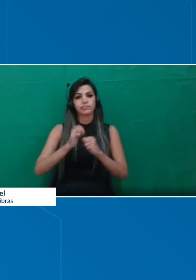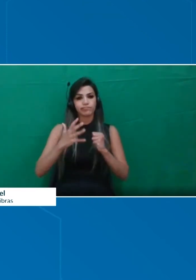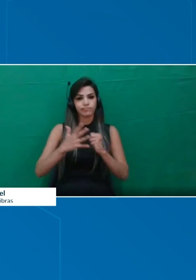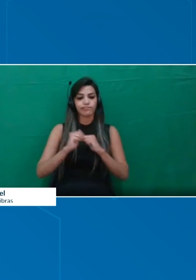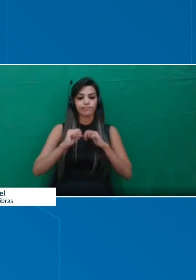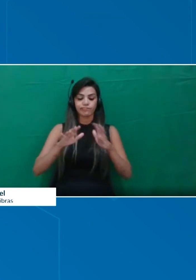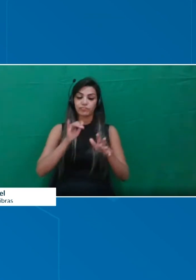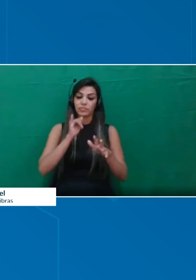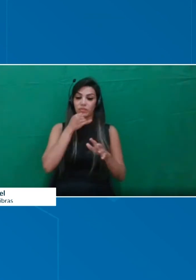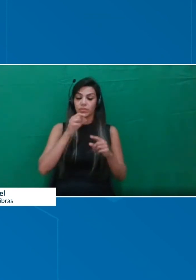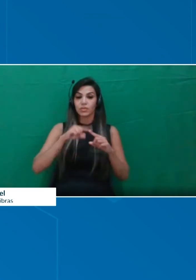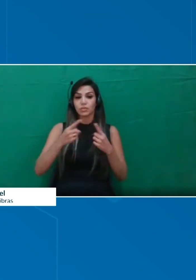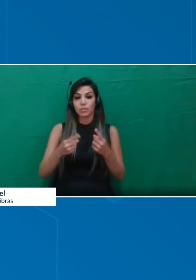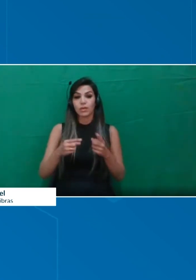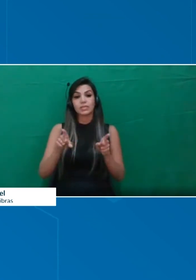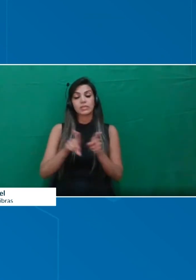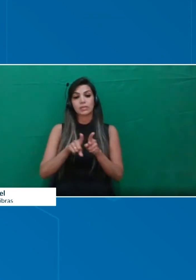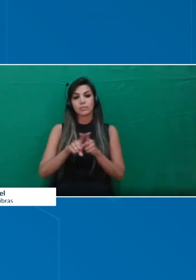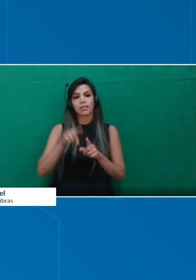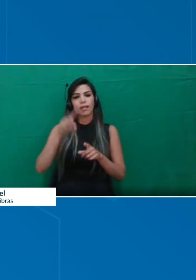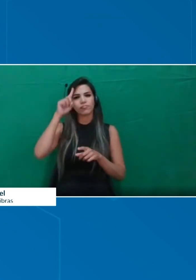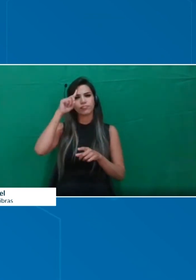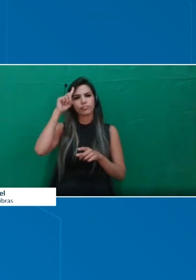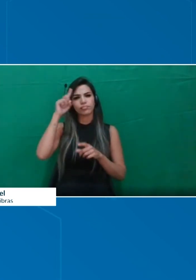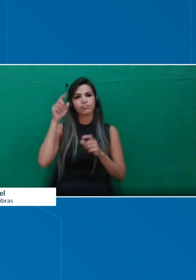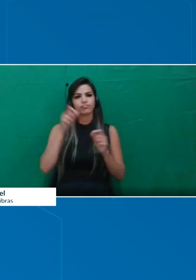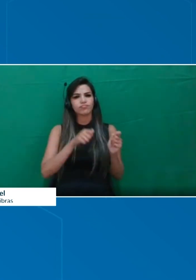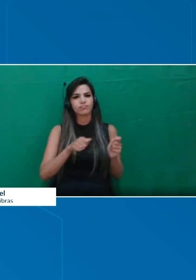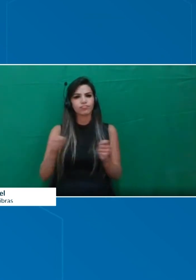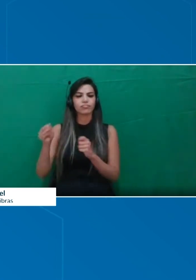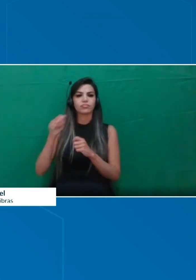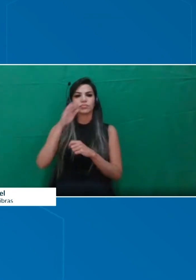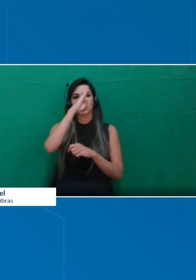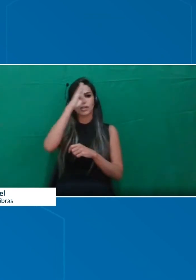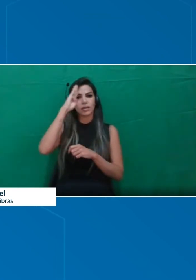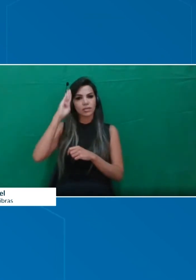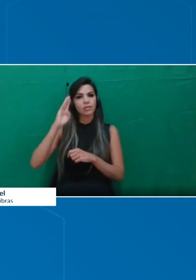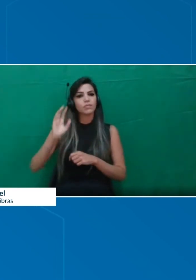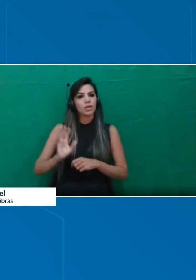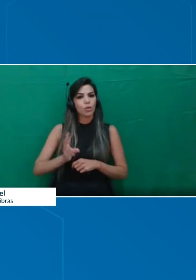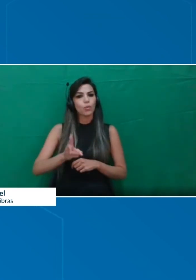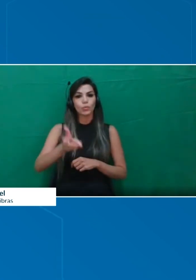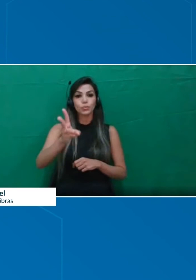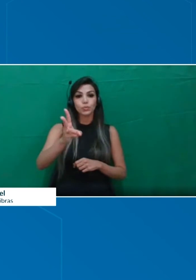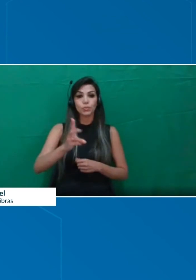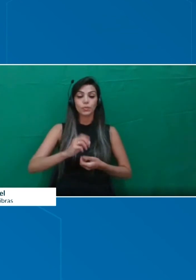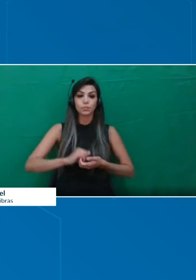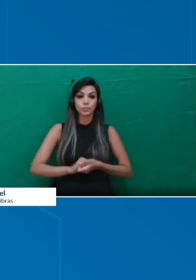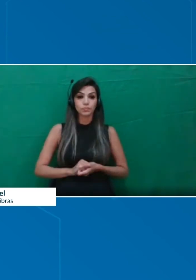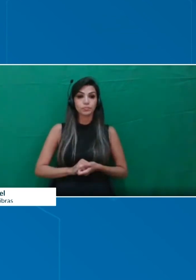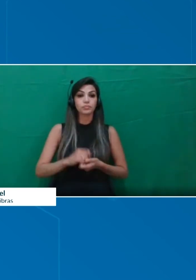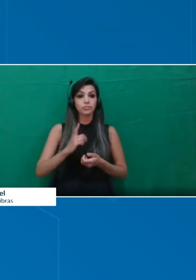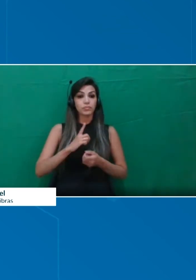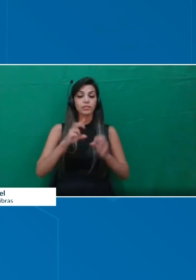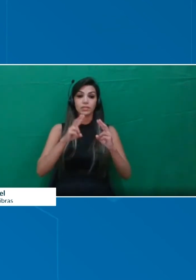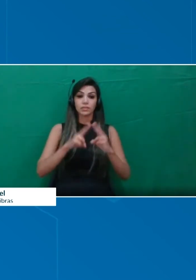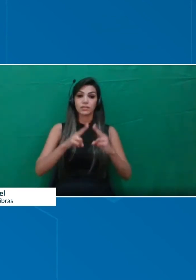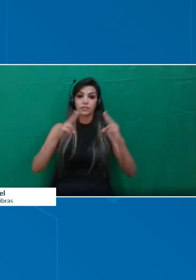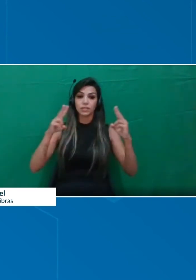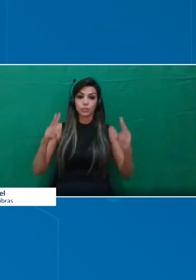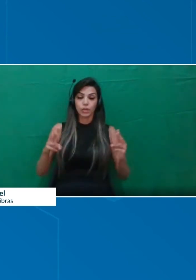as próprias rotinas acadêmicas, elas continuaram acontecendo, né, numa perspectiva virtual,